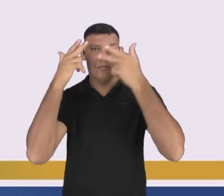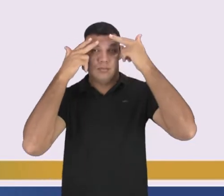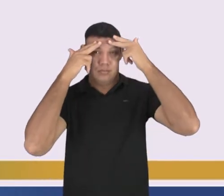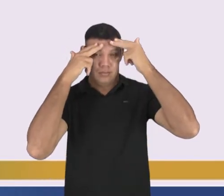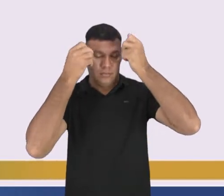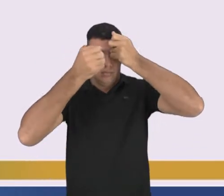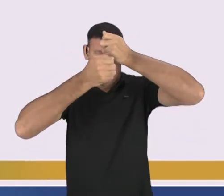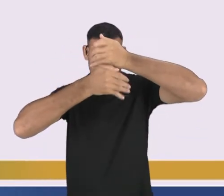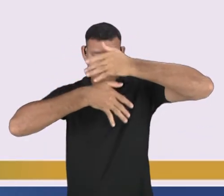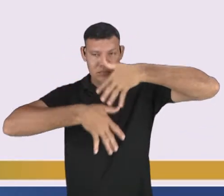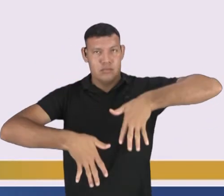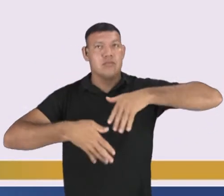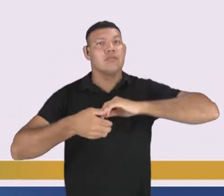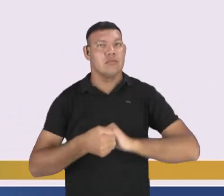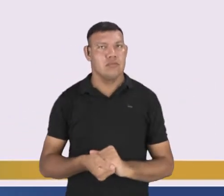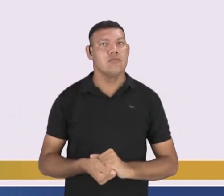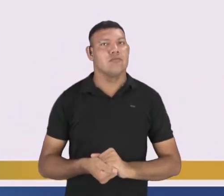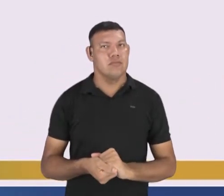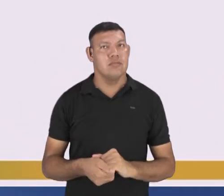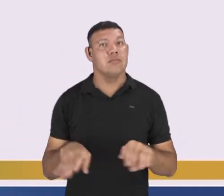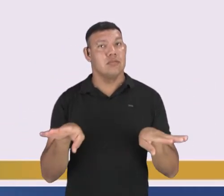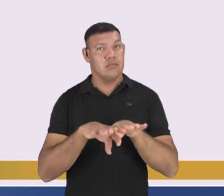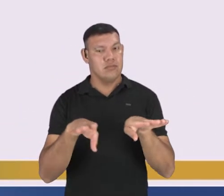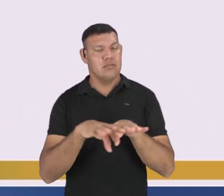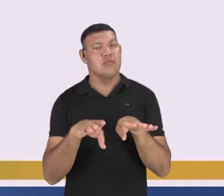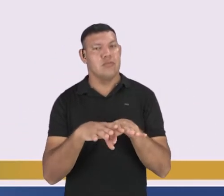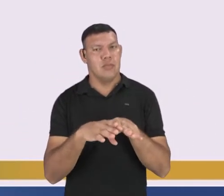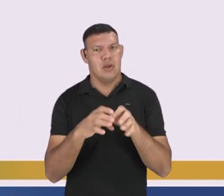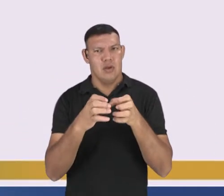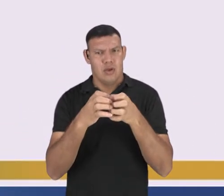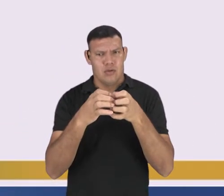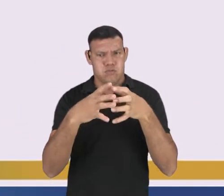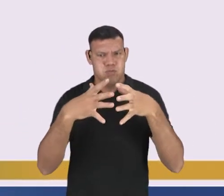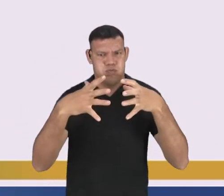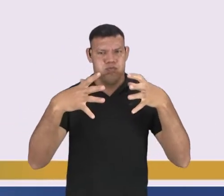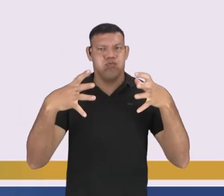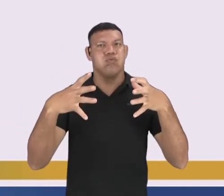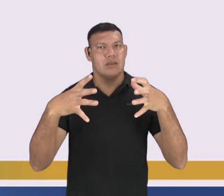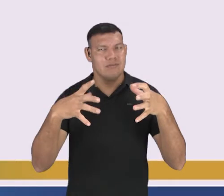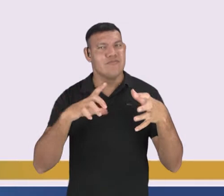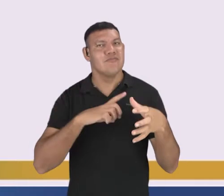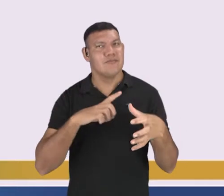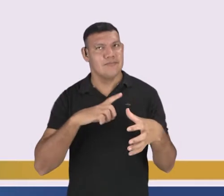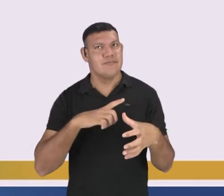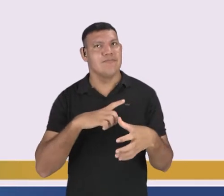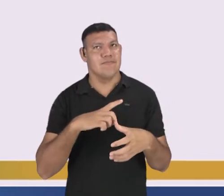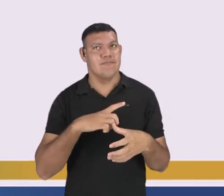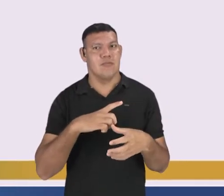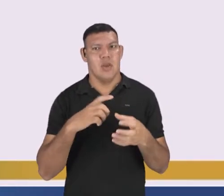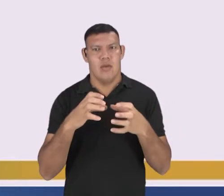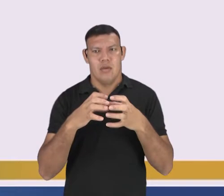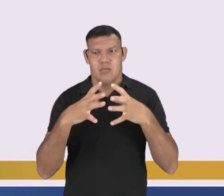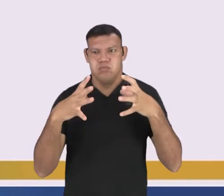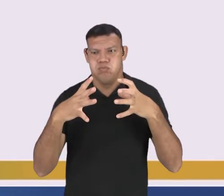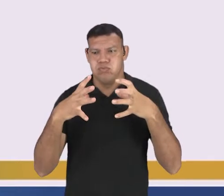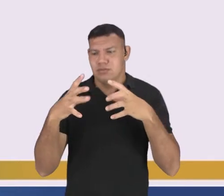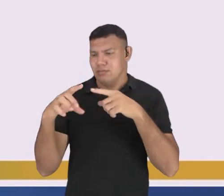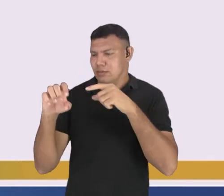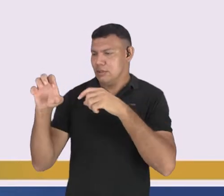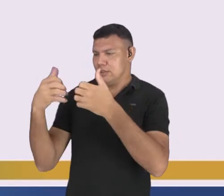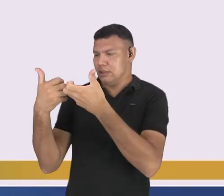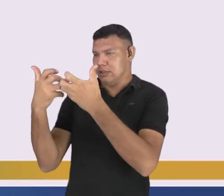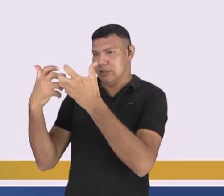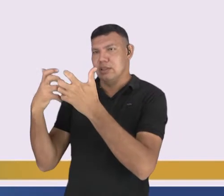sabemos. Ele é considerado o órgão também mais volumoso e ocupa a maior parte do nosso encéfalo. O cérebro